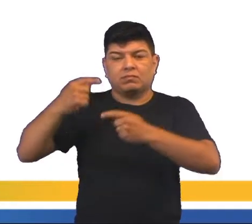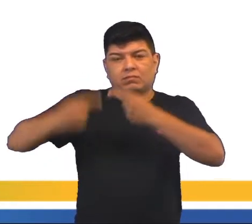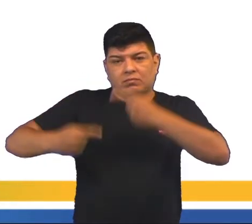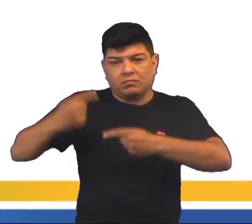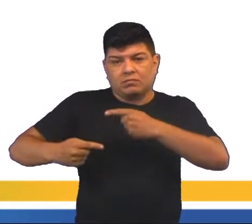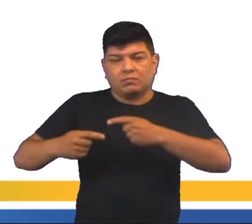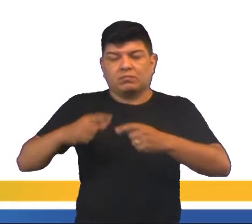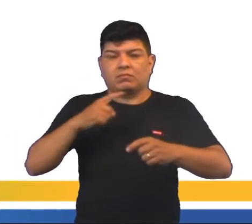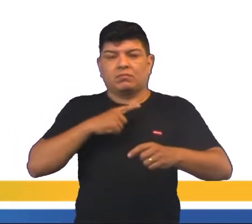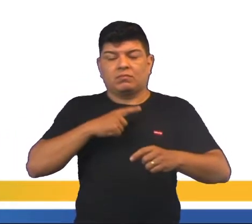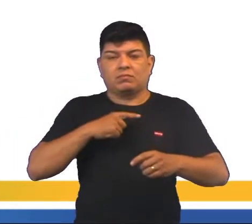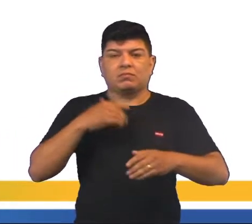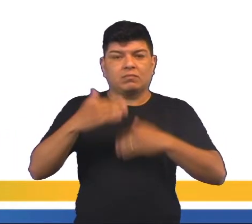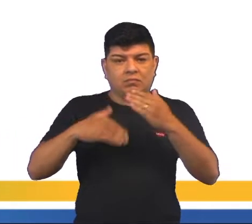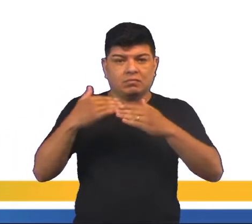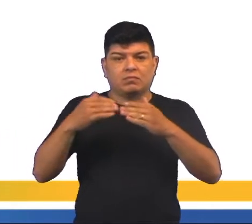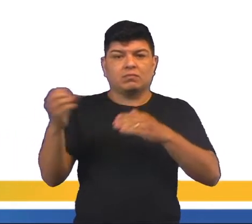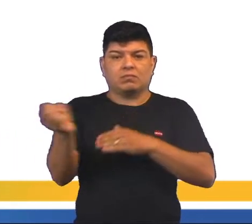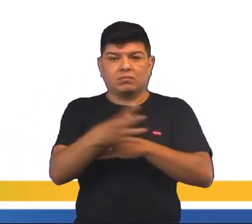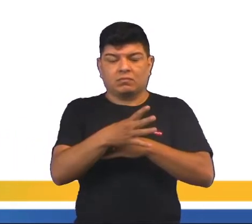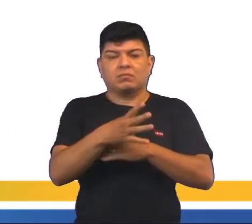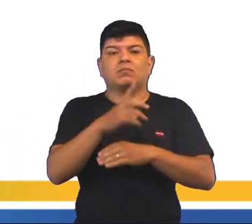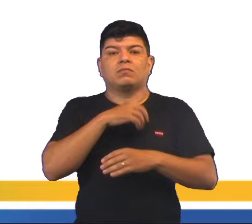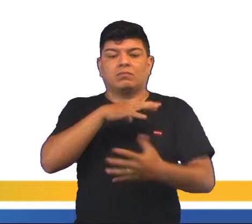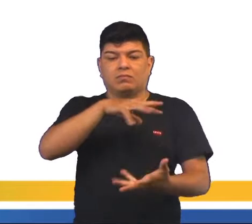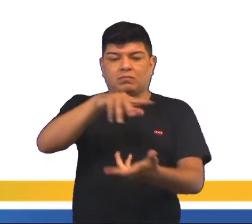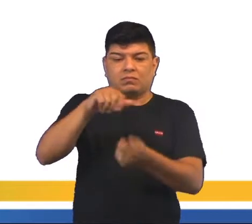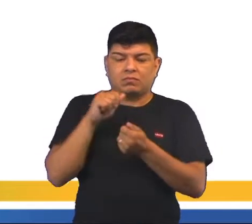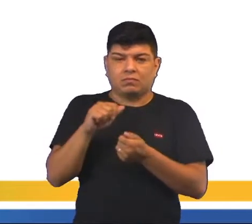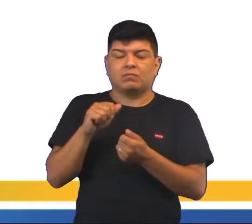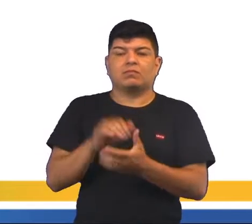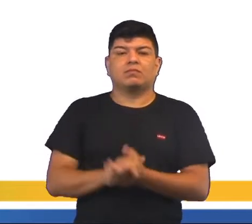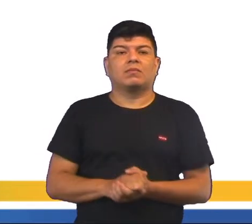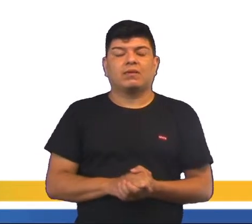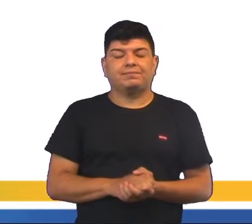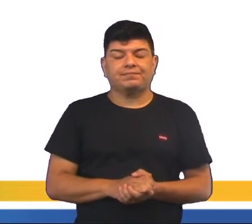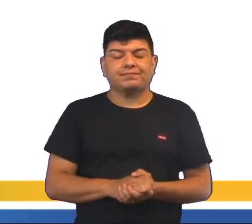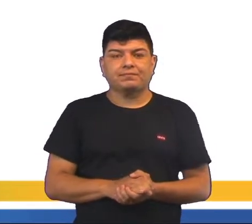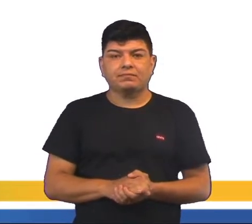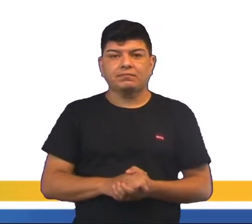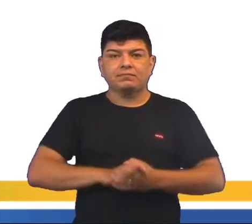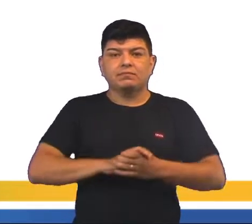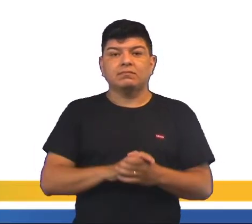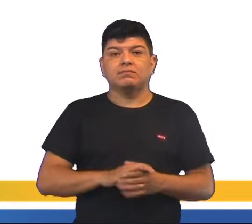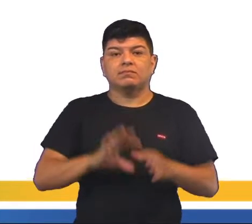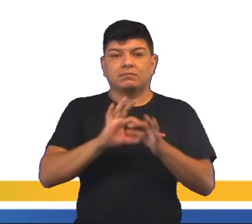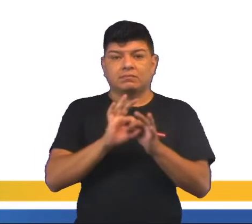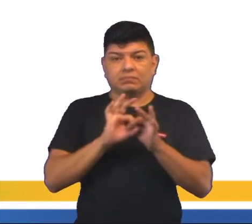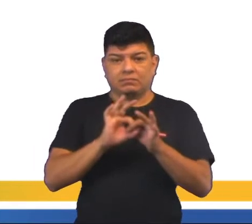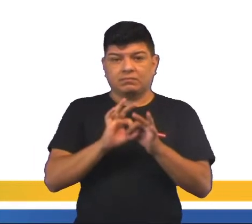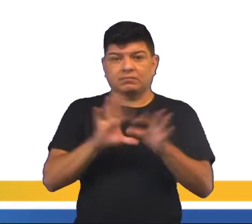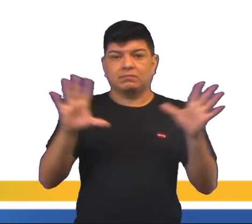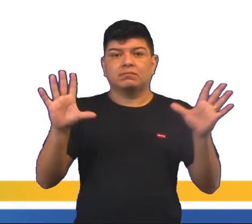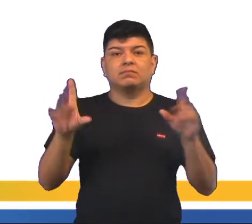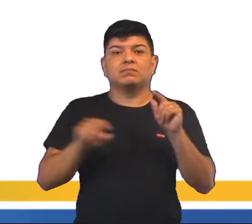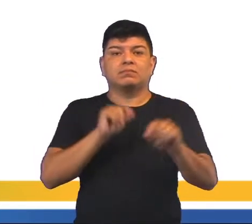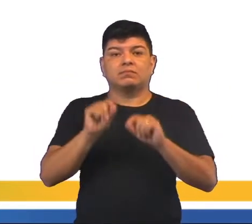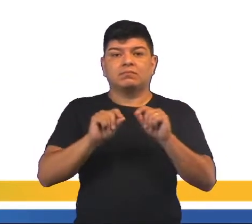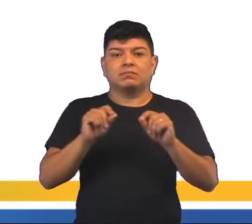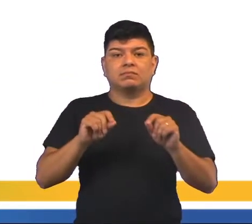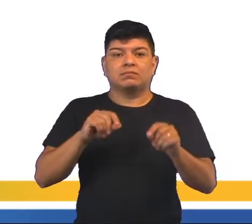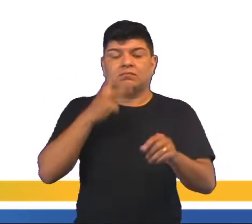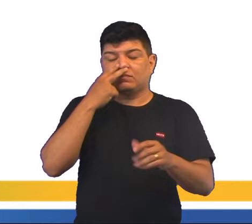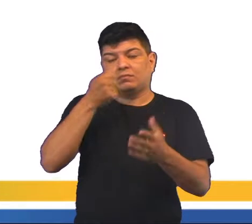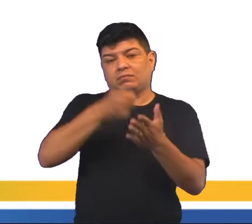que ganhavam fôlego e um novo mundo que passava a ter uma nova roupagem. A corrente liberal defendia os